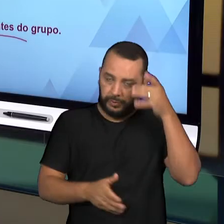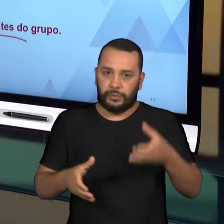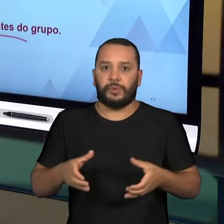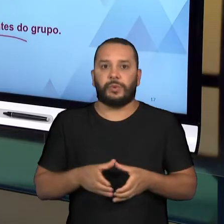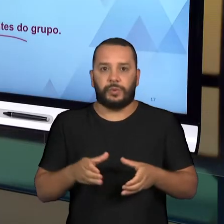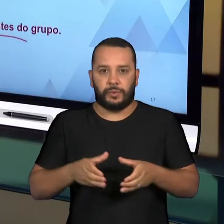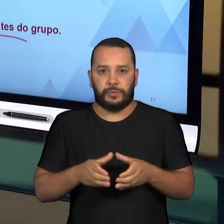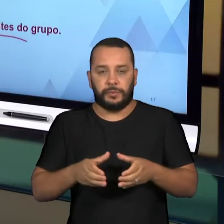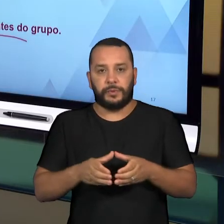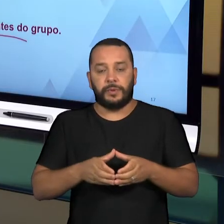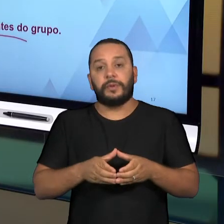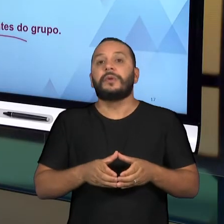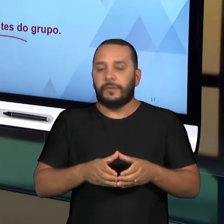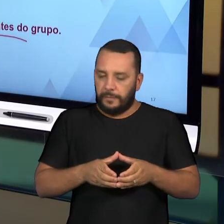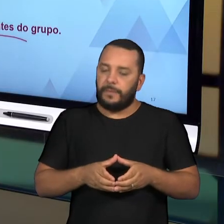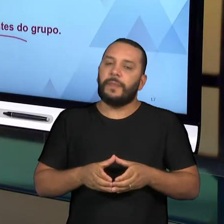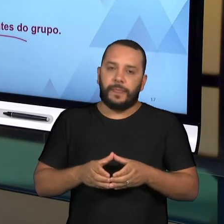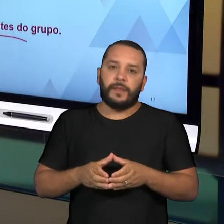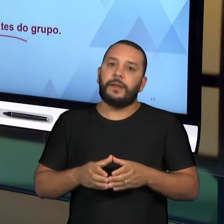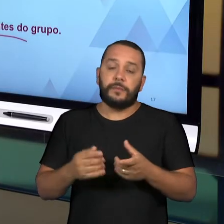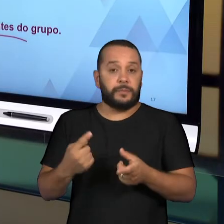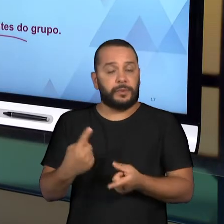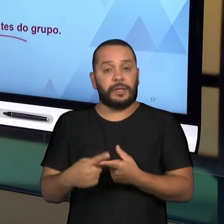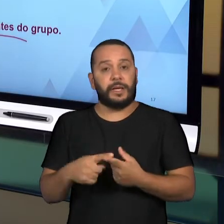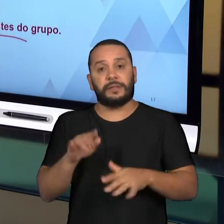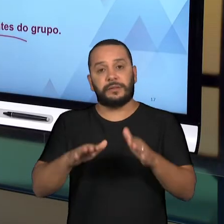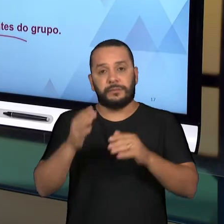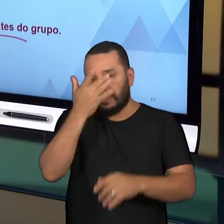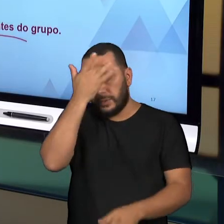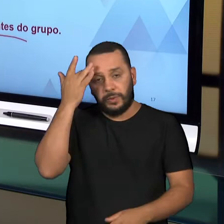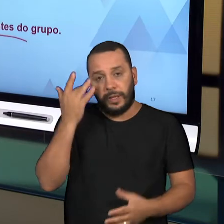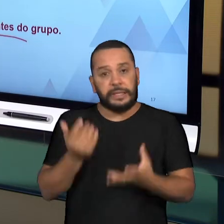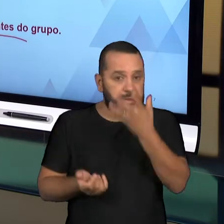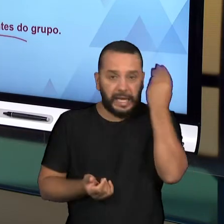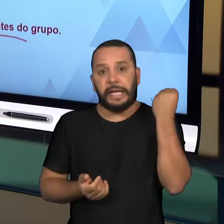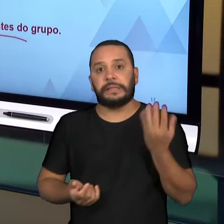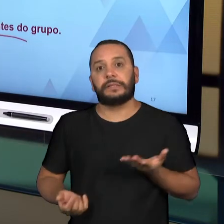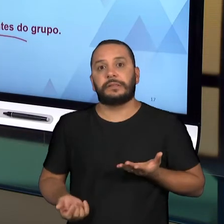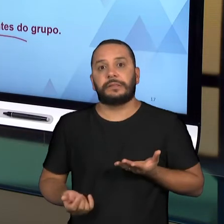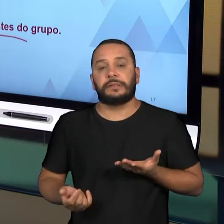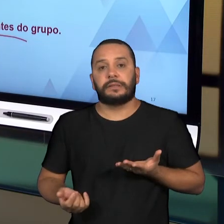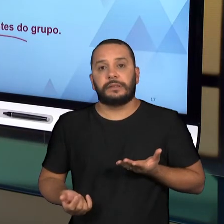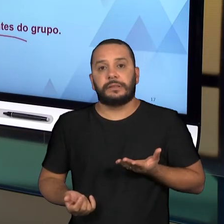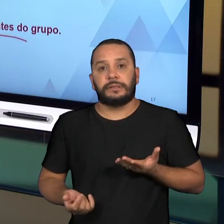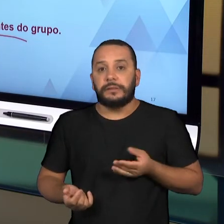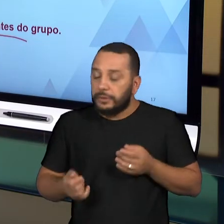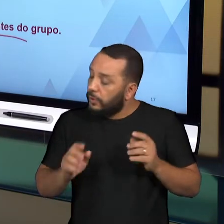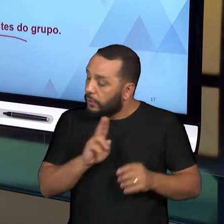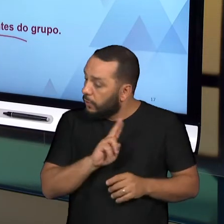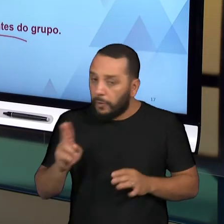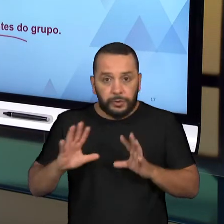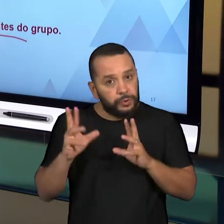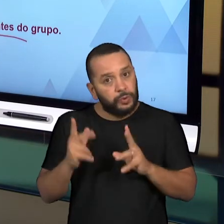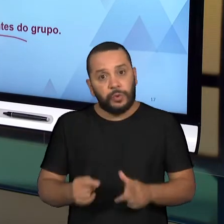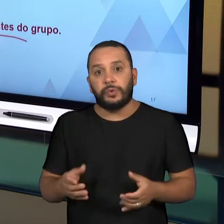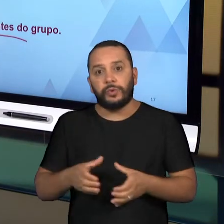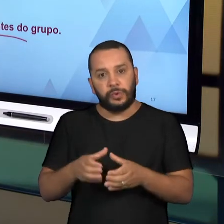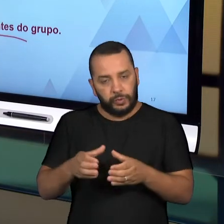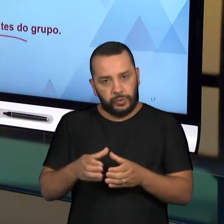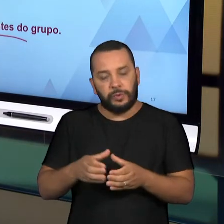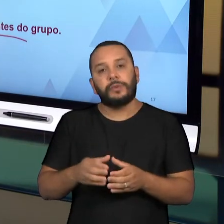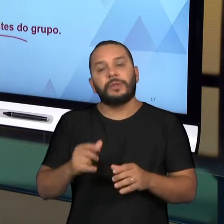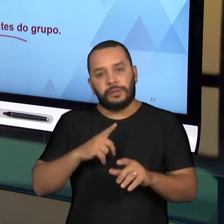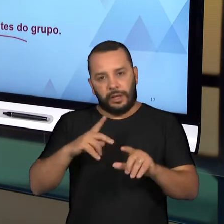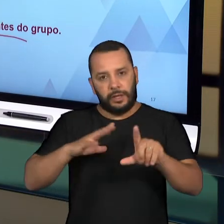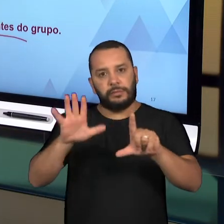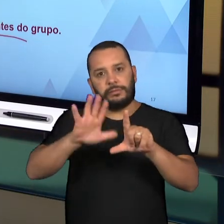que muitas vezes produz um material mas não coloca o nome de todos que participaram é posta no ambiente